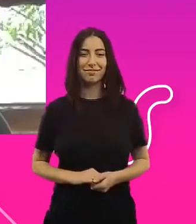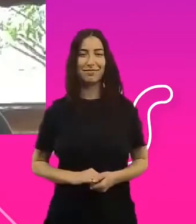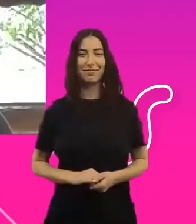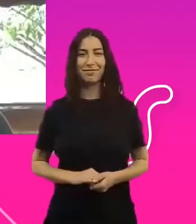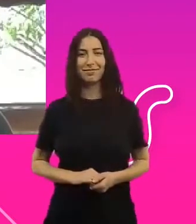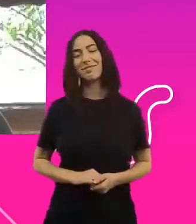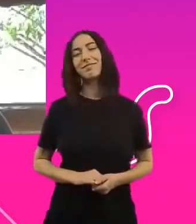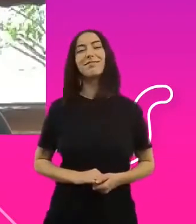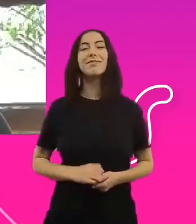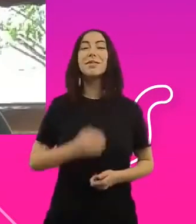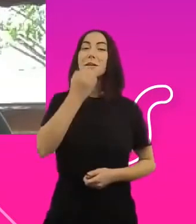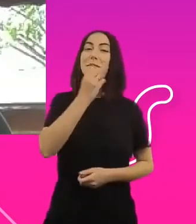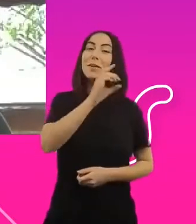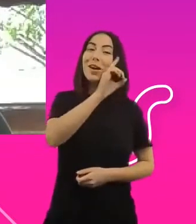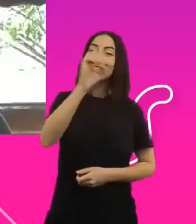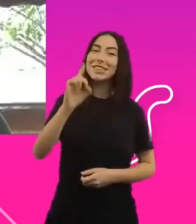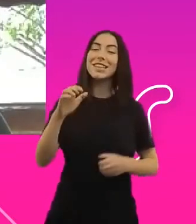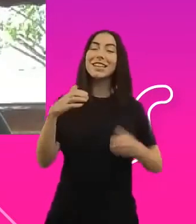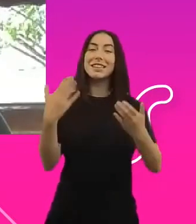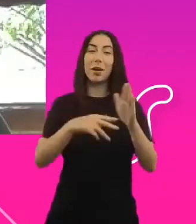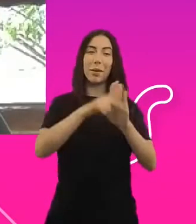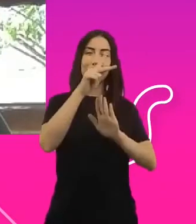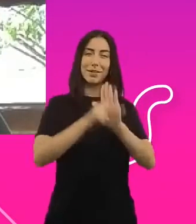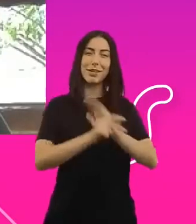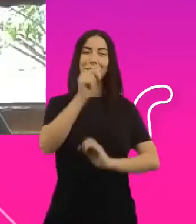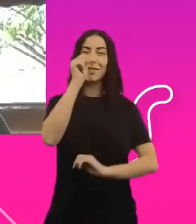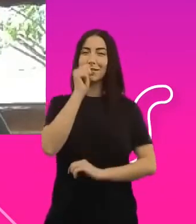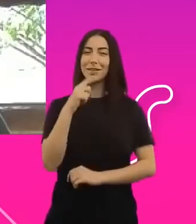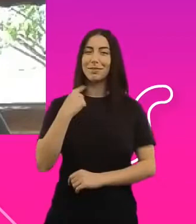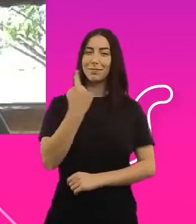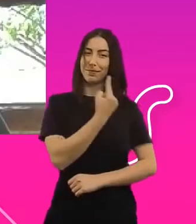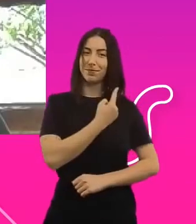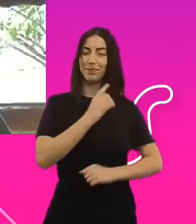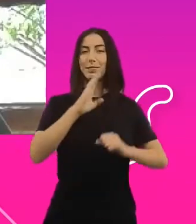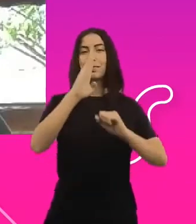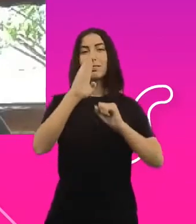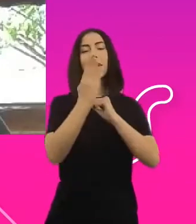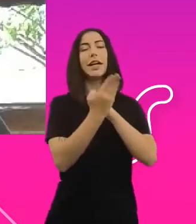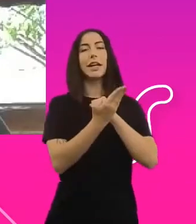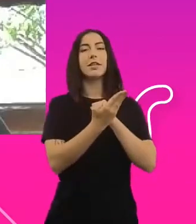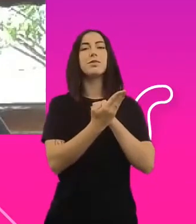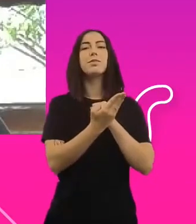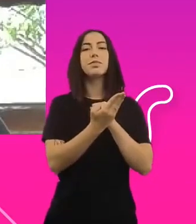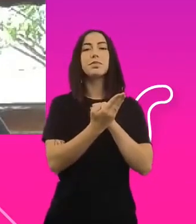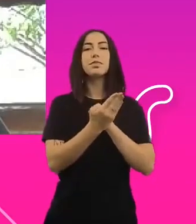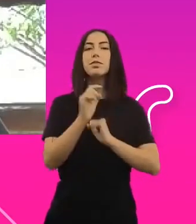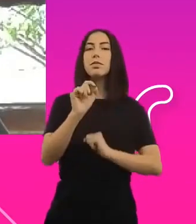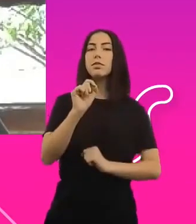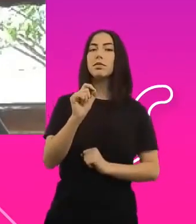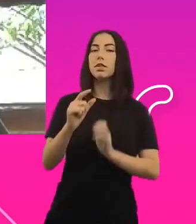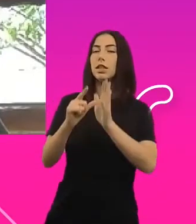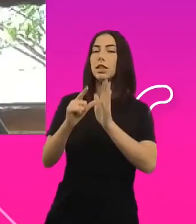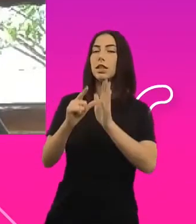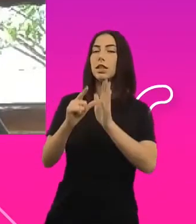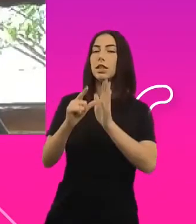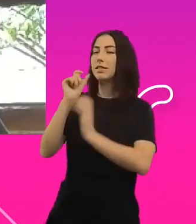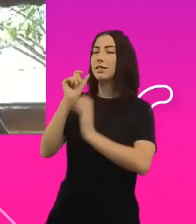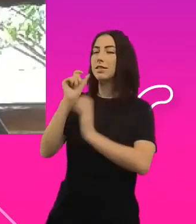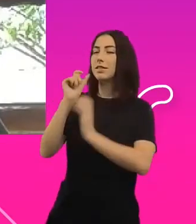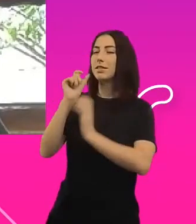do Nosso Bairro, que é o projeto que a gente trouxe hoje aqui, como a Natália falou, muitas empresas, e assim fez a